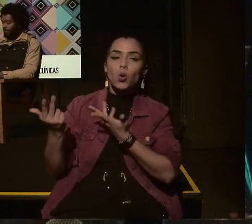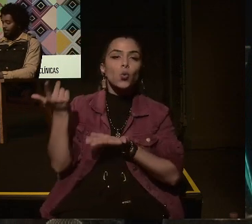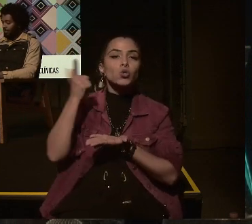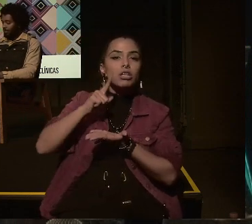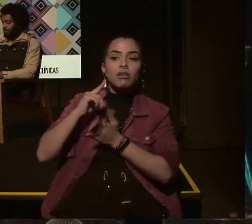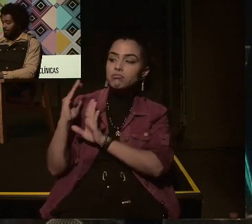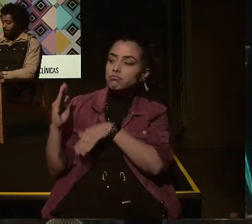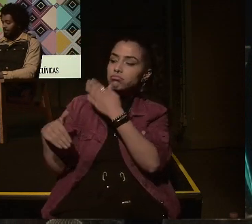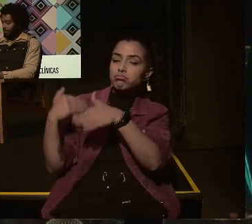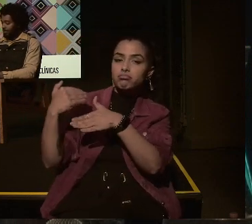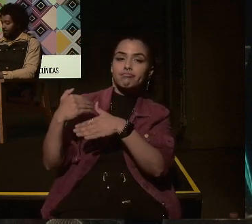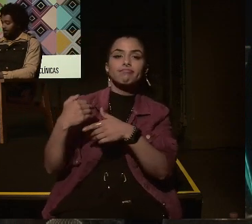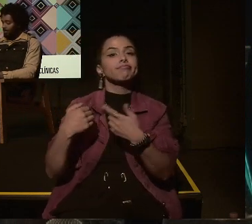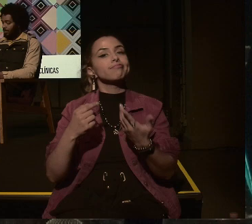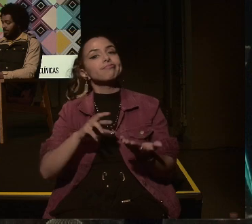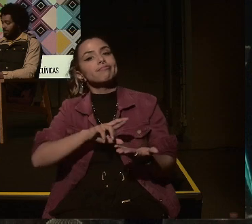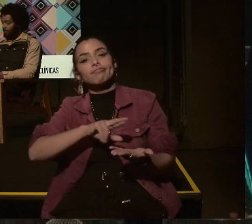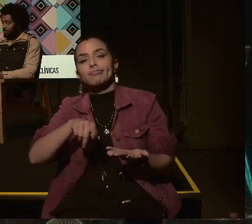com